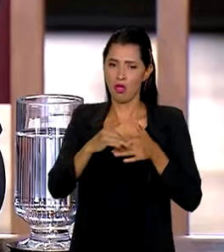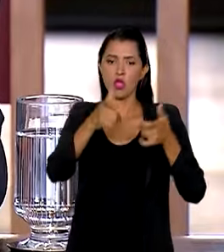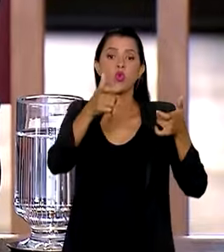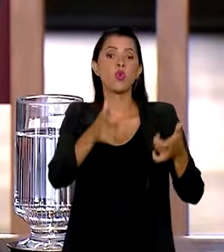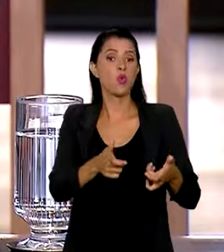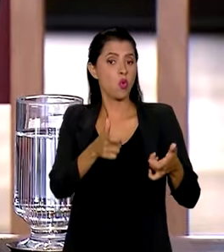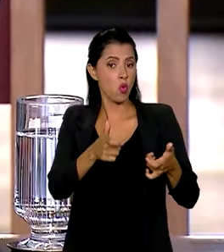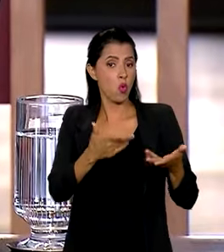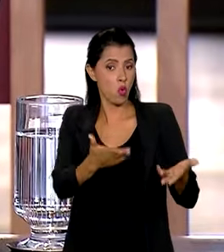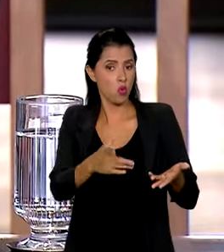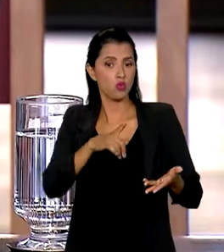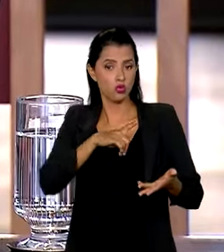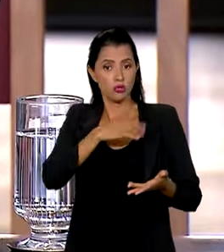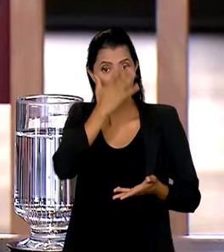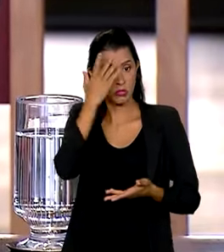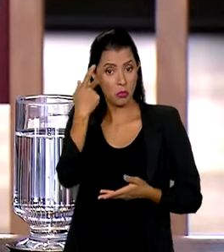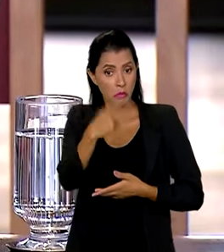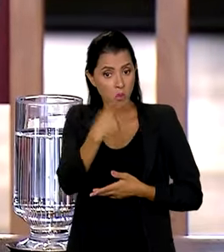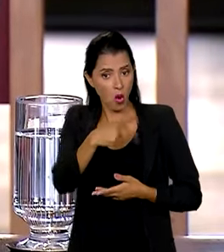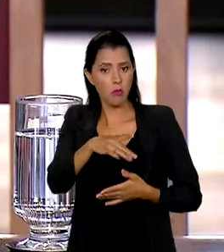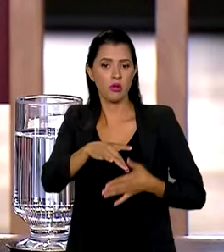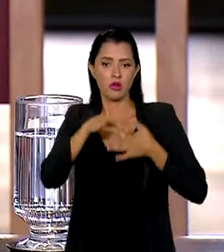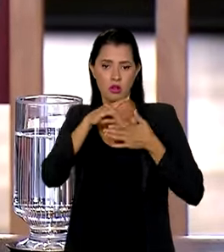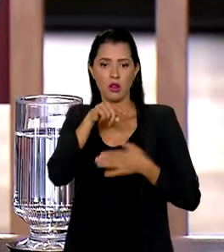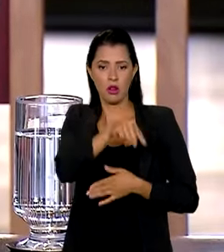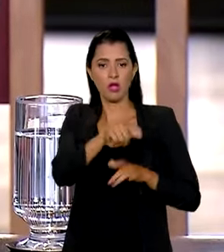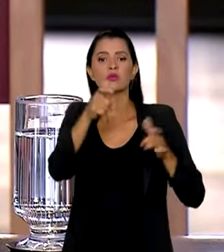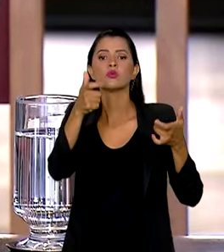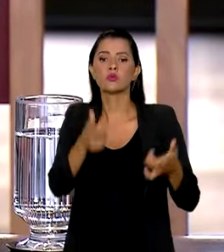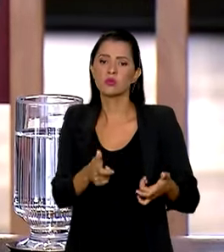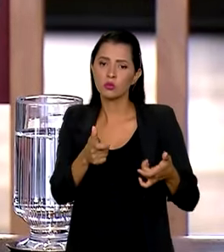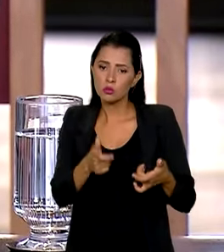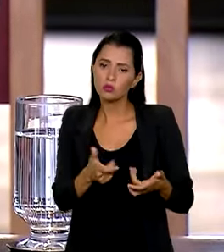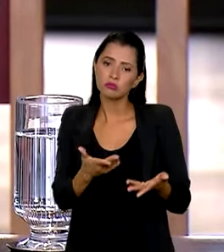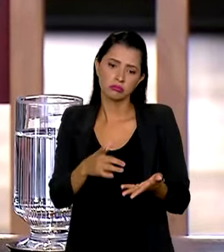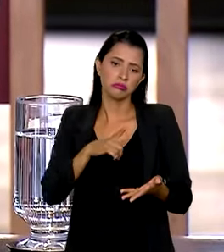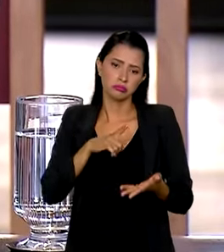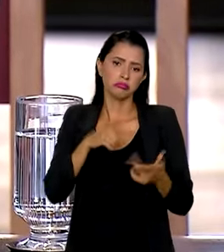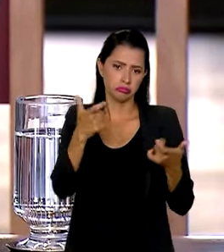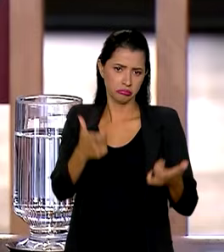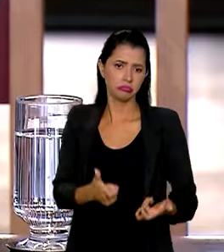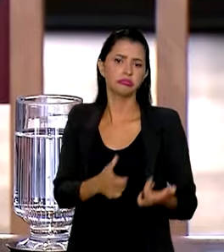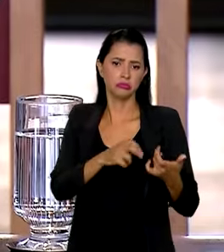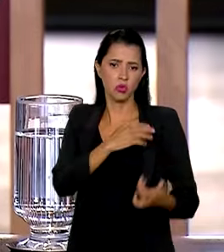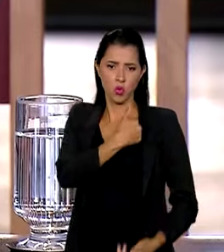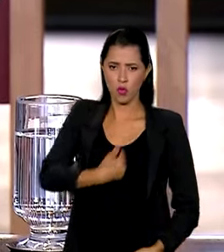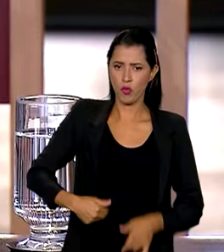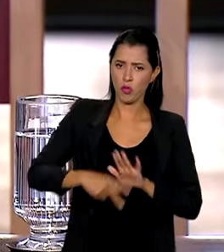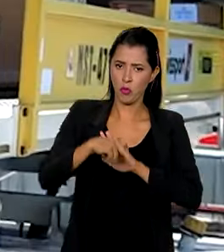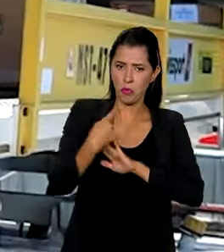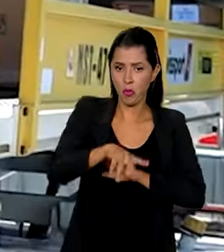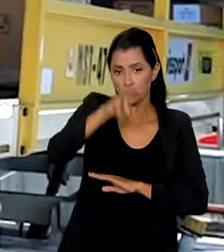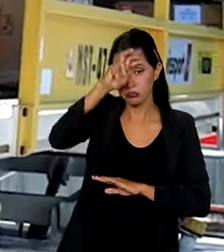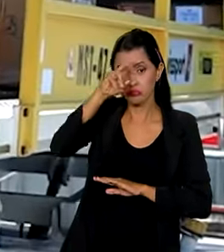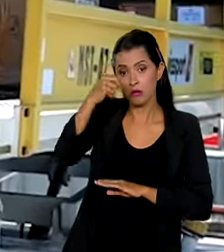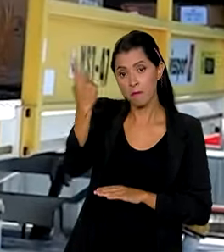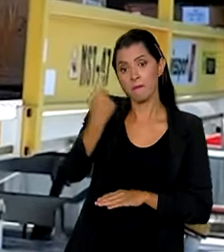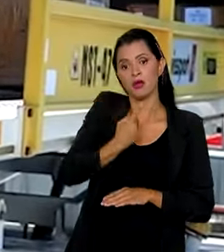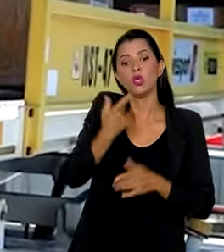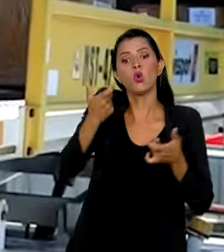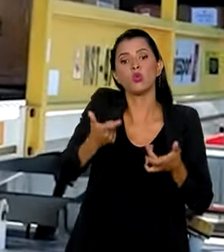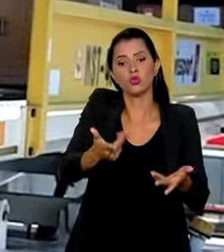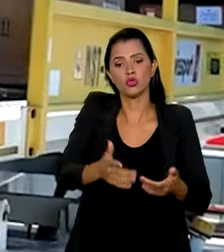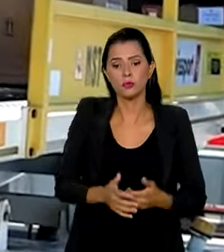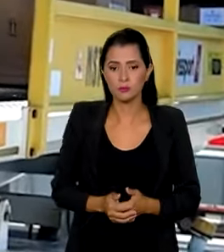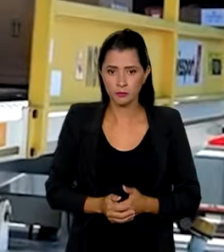onde as autoridades locais eh as autoridades locais egípcias determinem o avião que